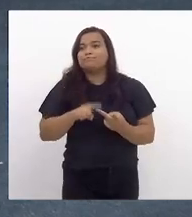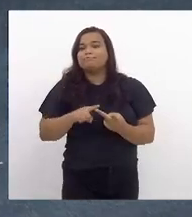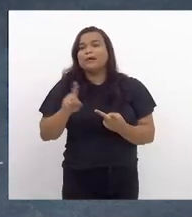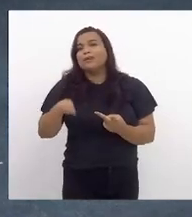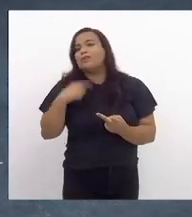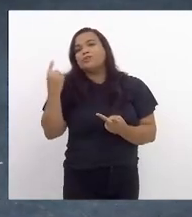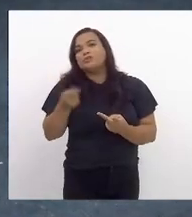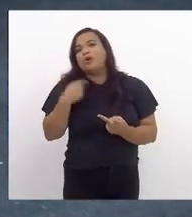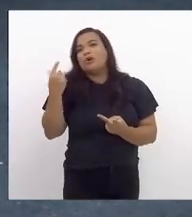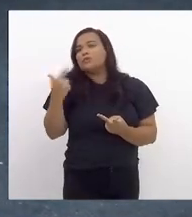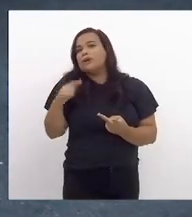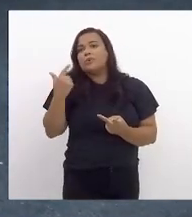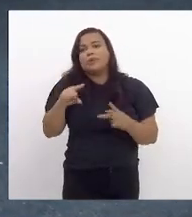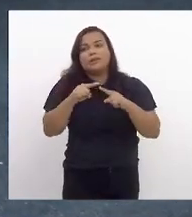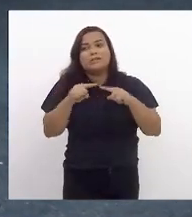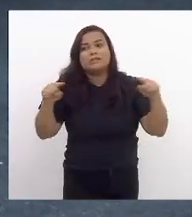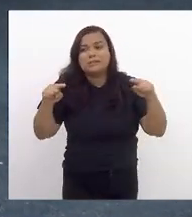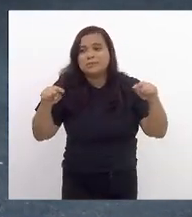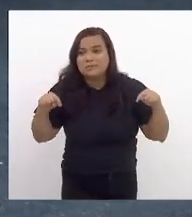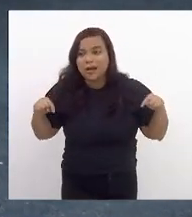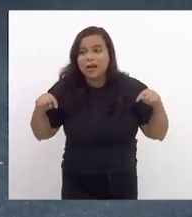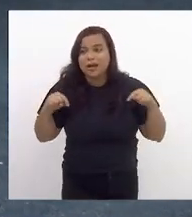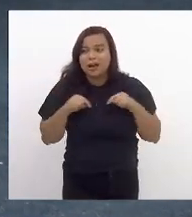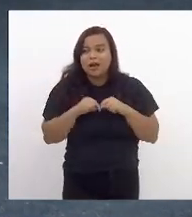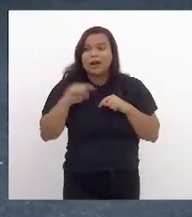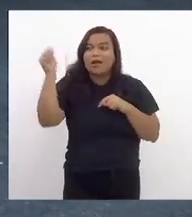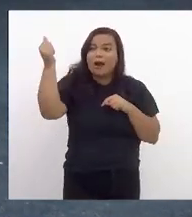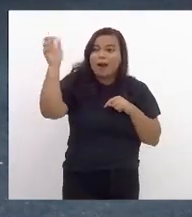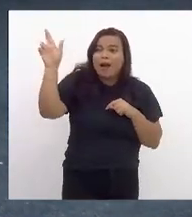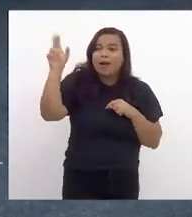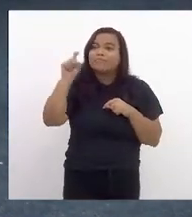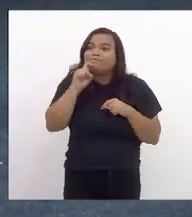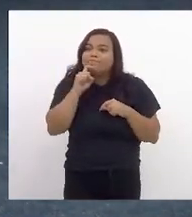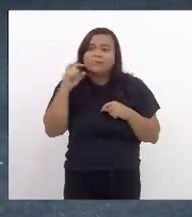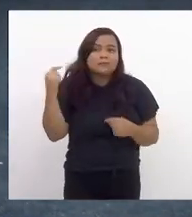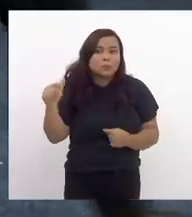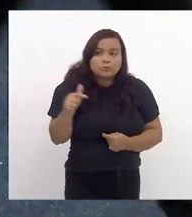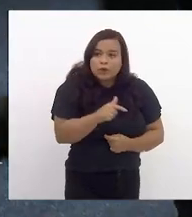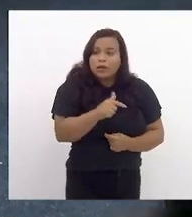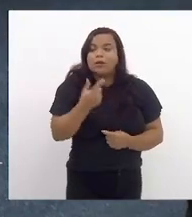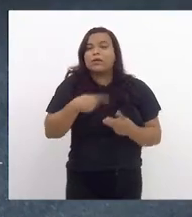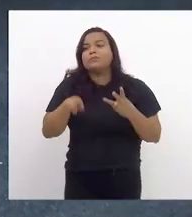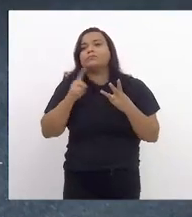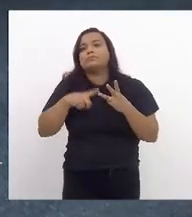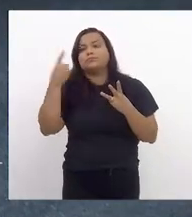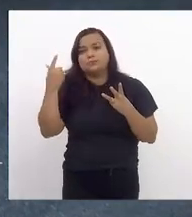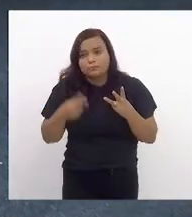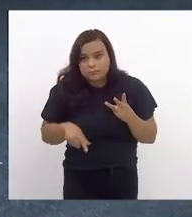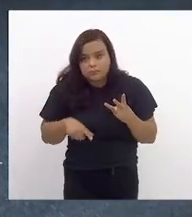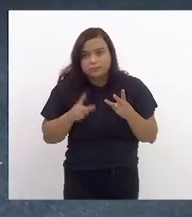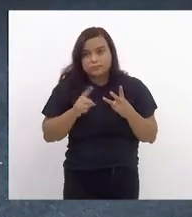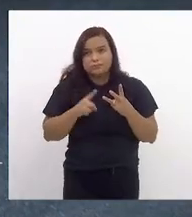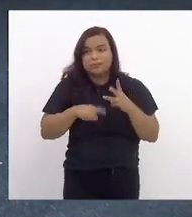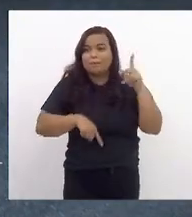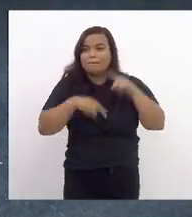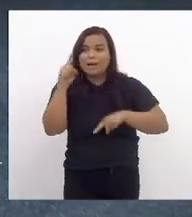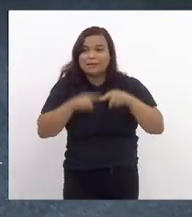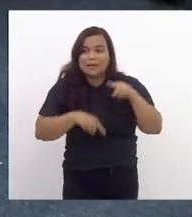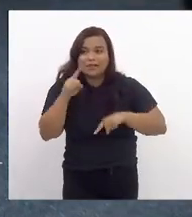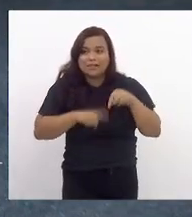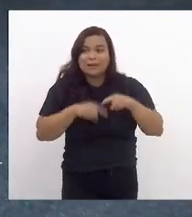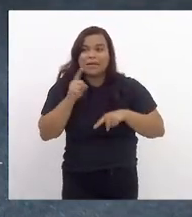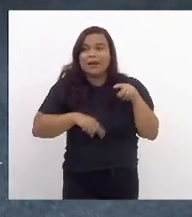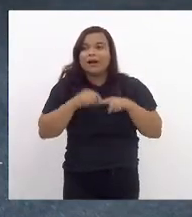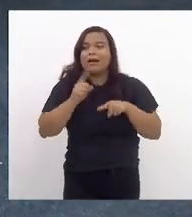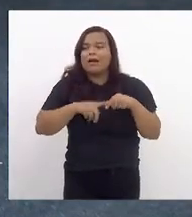tem salas de aulas climatizadas, temos ainda, senhor presidente, o material didático